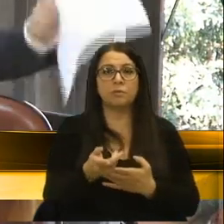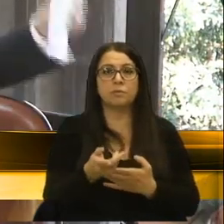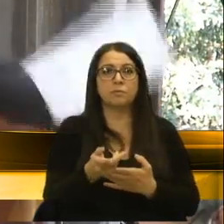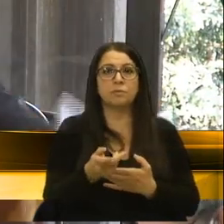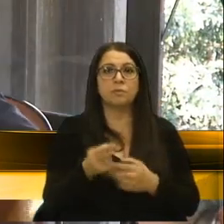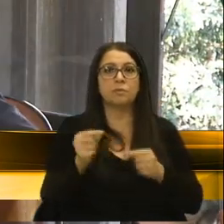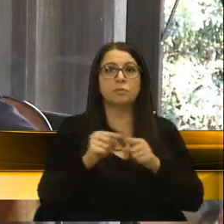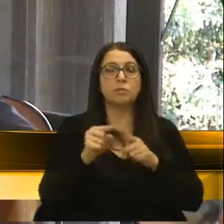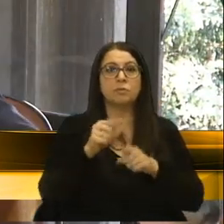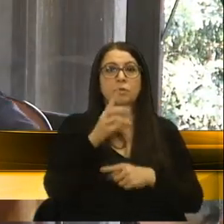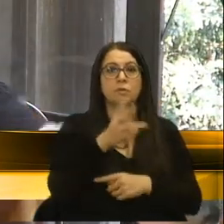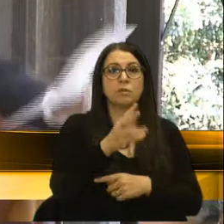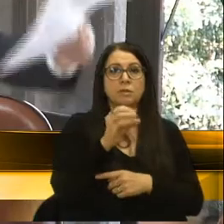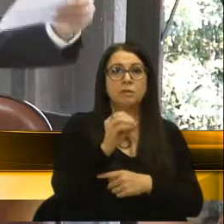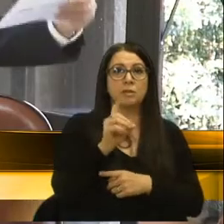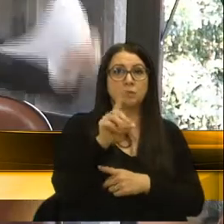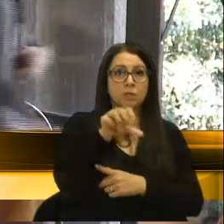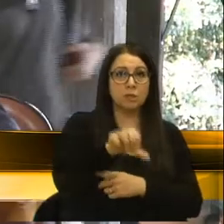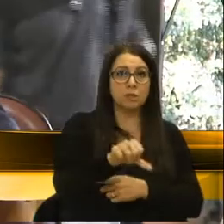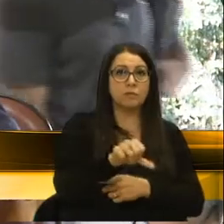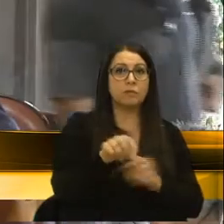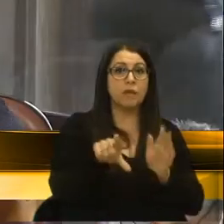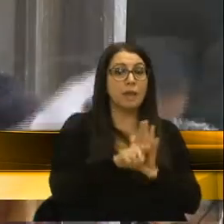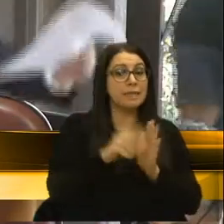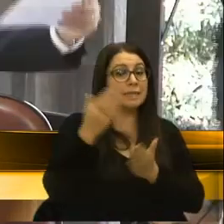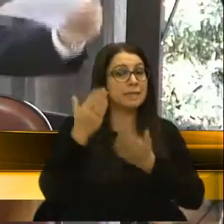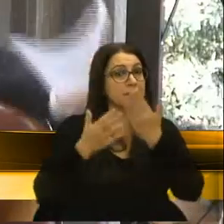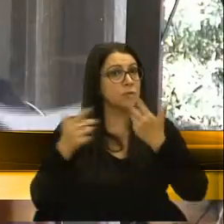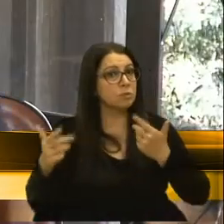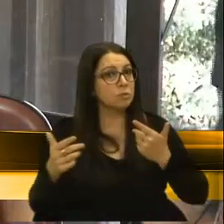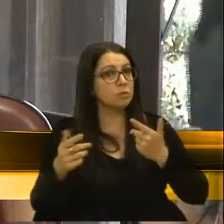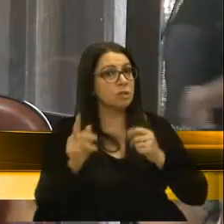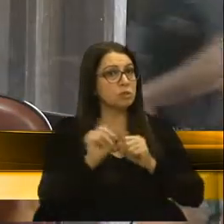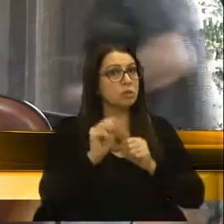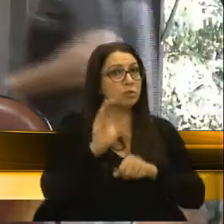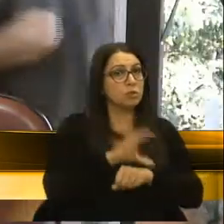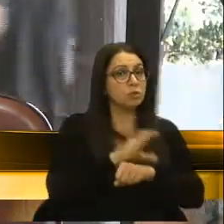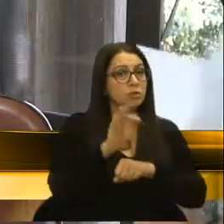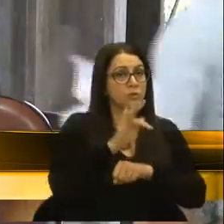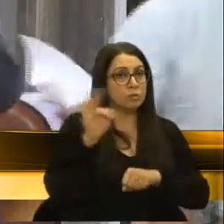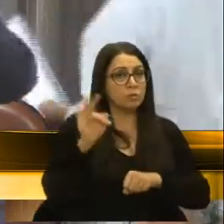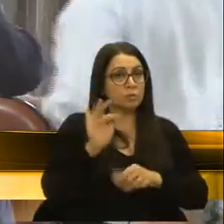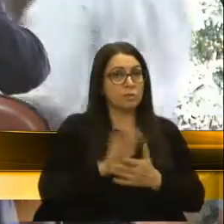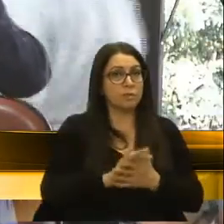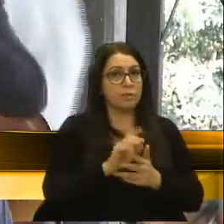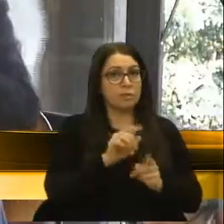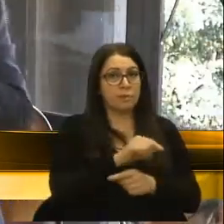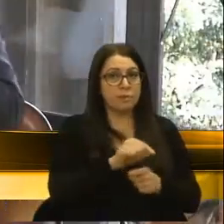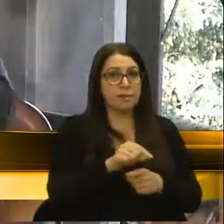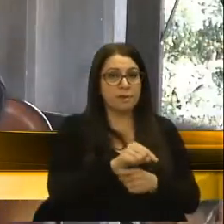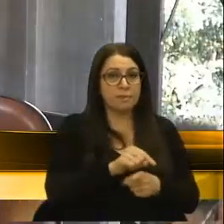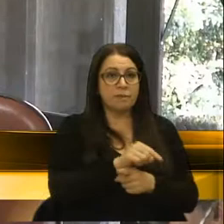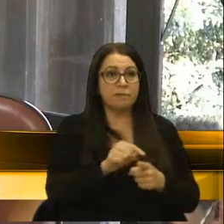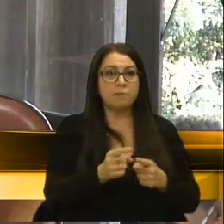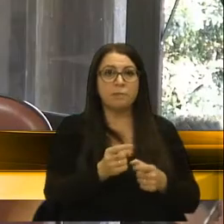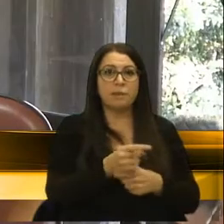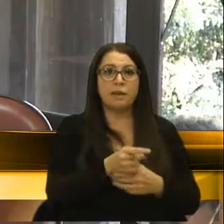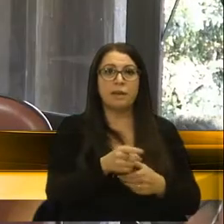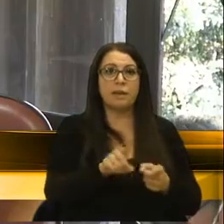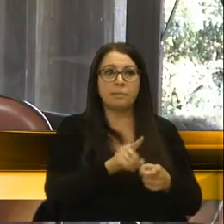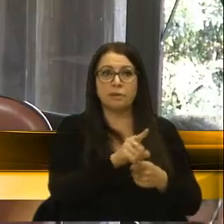com a 13.019, com a Lei de Licitações e com a Constituição Federal. Pois bem, esse é o aspecto